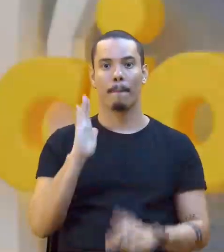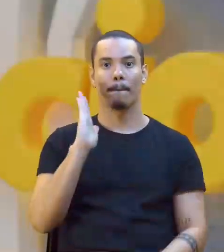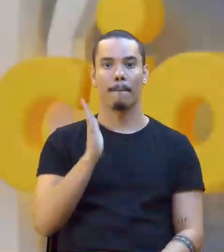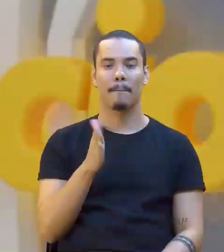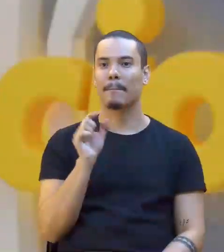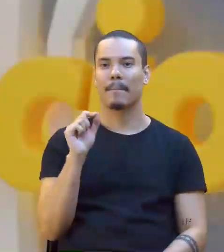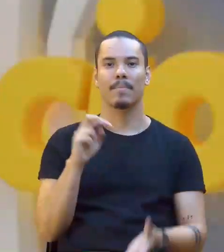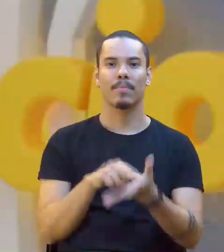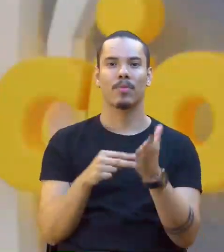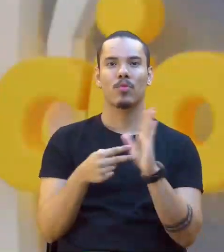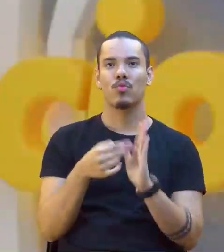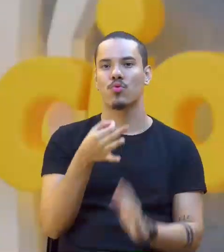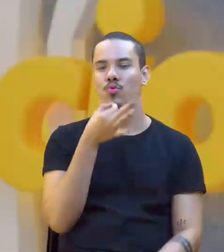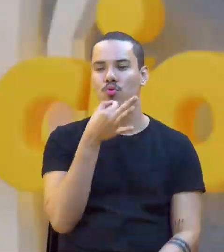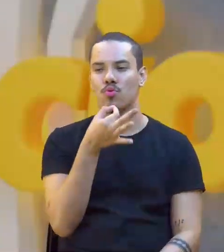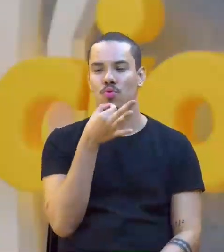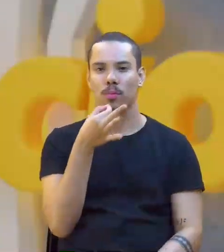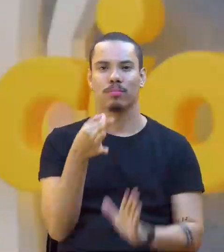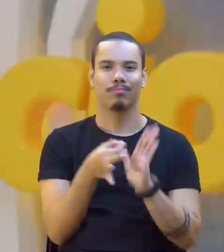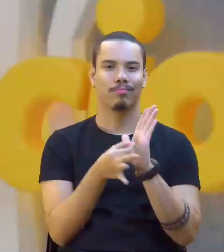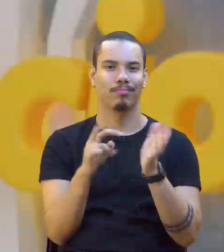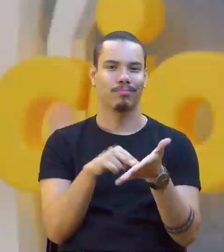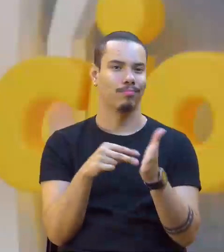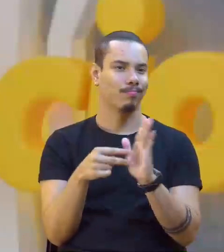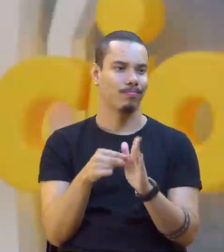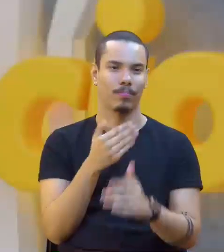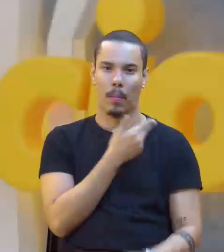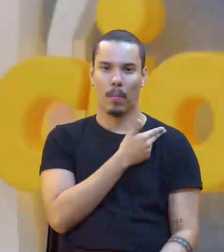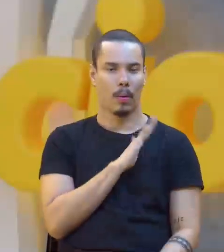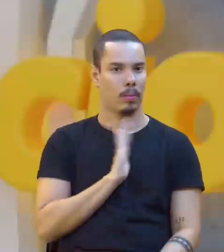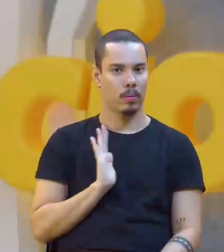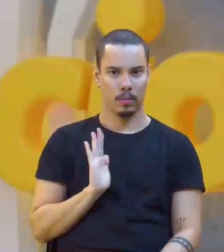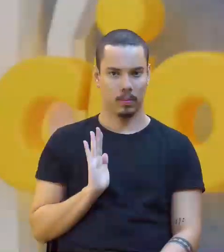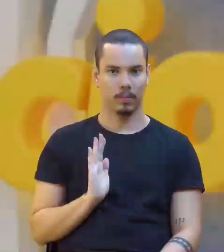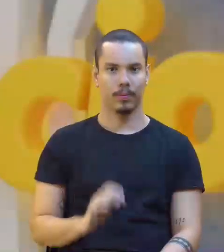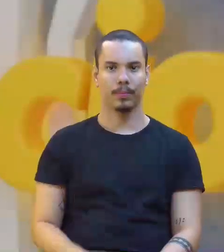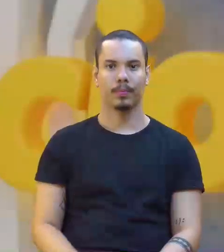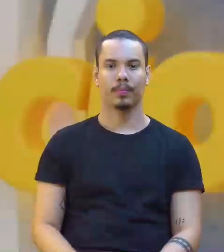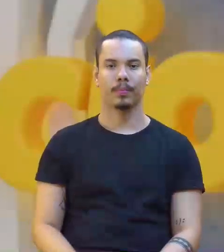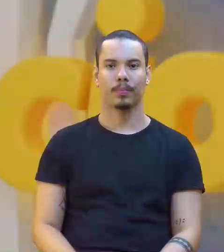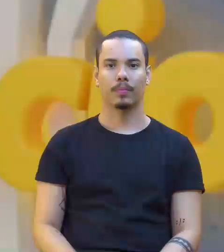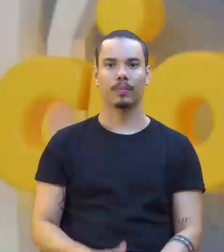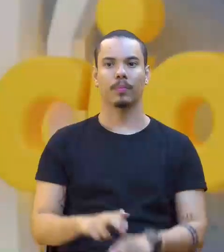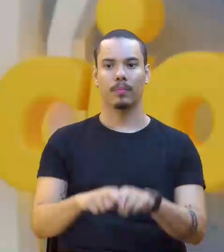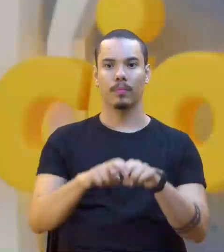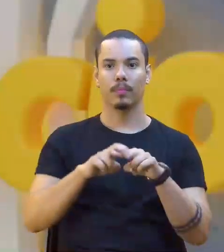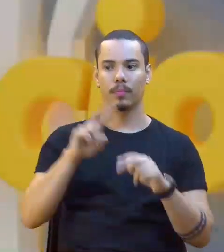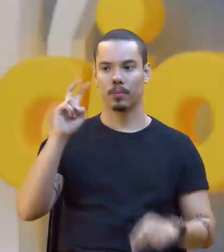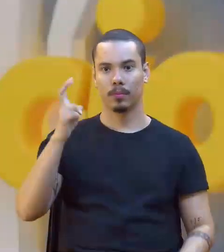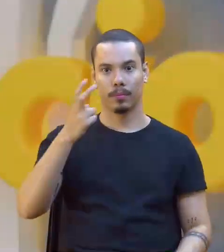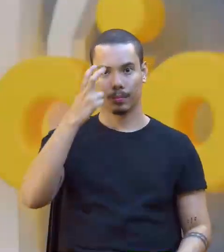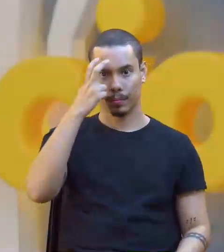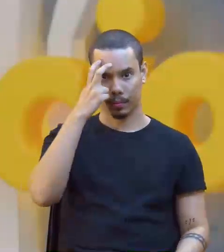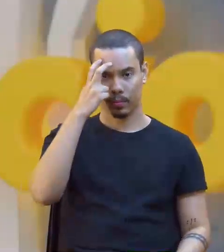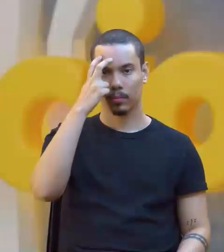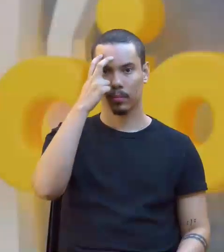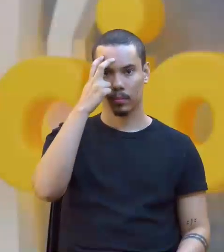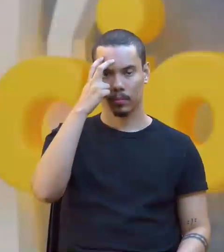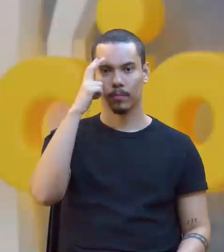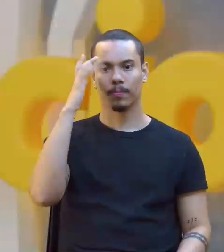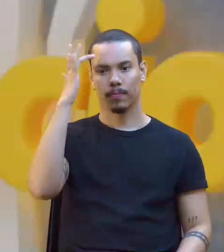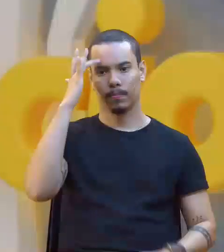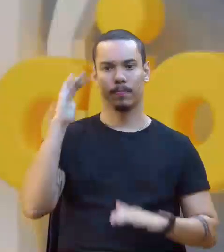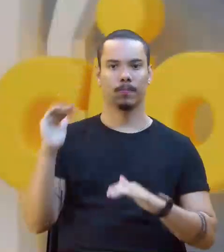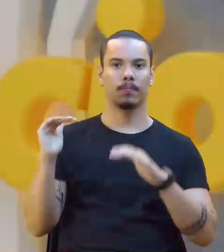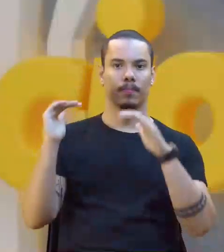um comentário preconceituoso, né, gente? Então, a cultura erudita, ela é